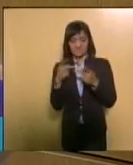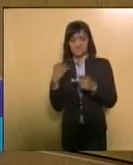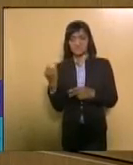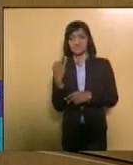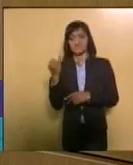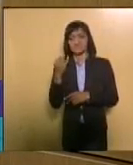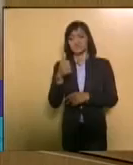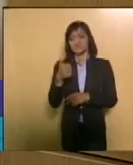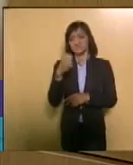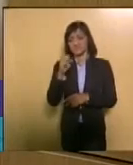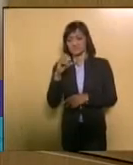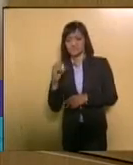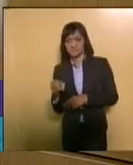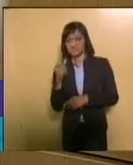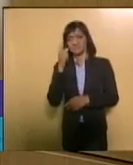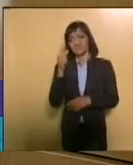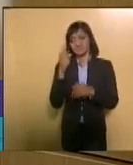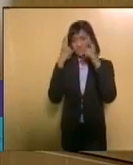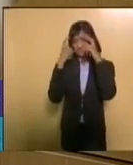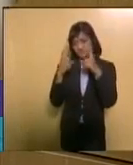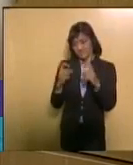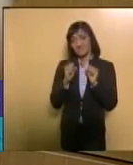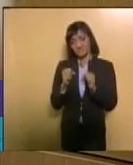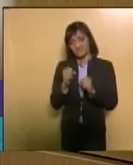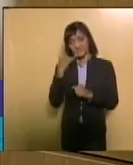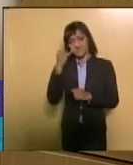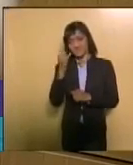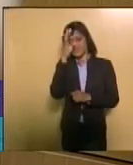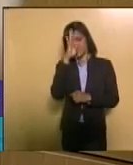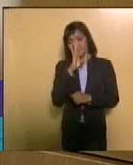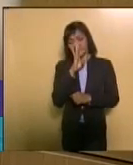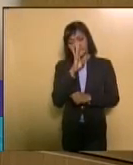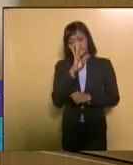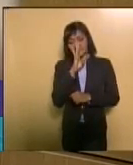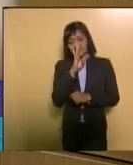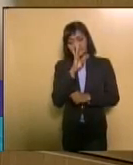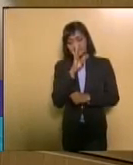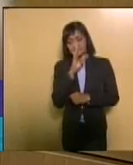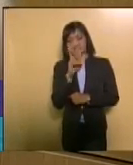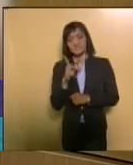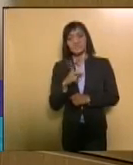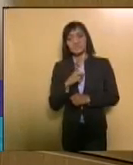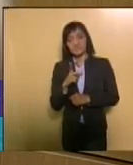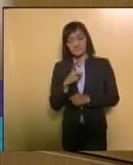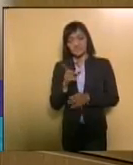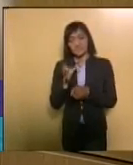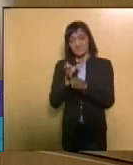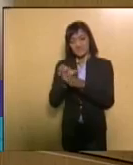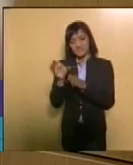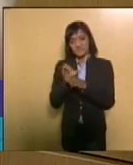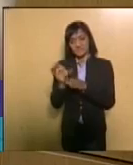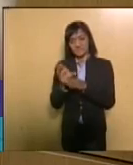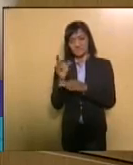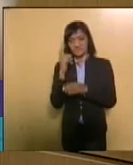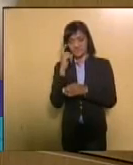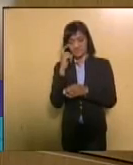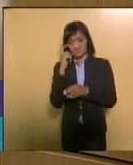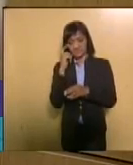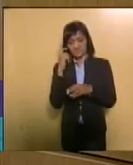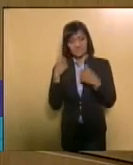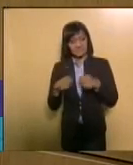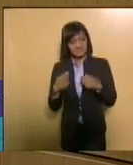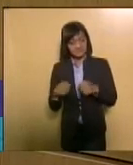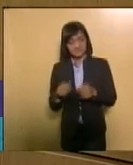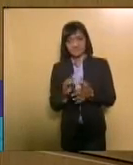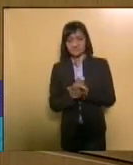do0 porque mulheres situação de violência elas podem ligar gratuitamente e vão ter a orientação necessária para sair